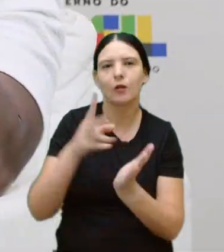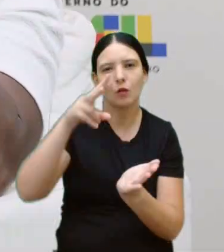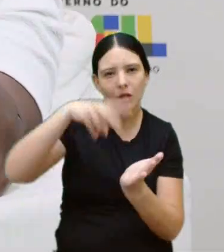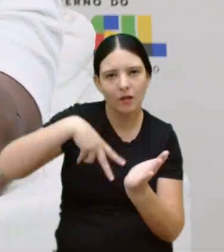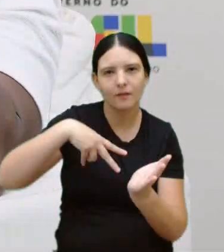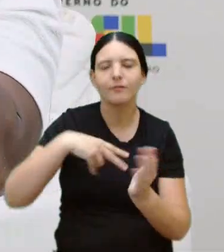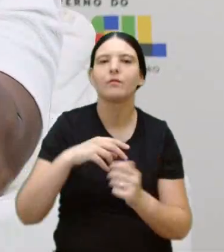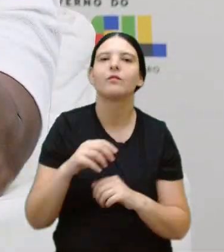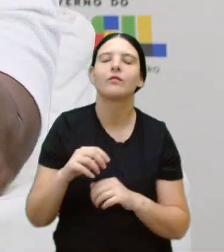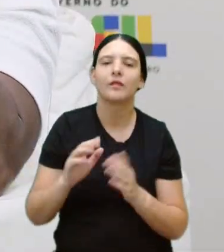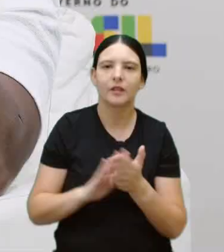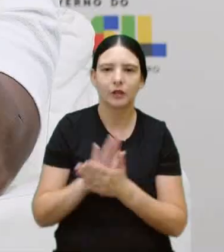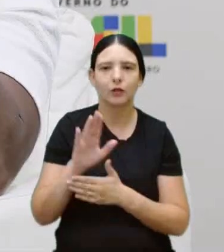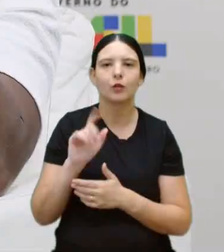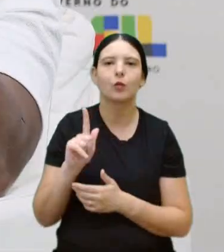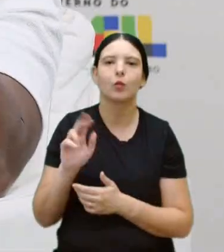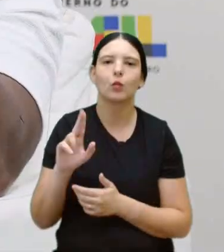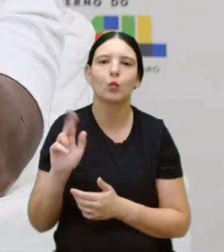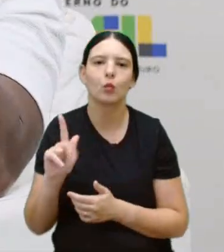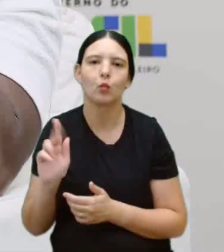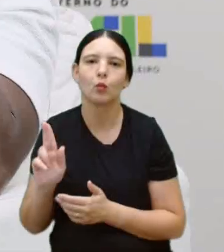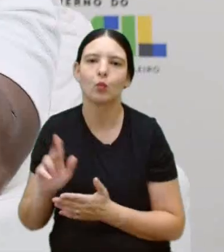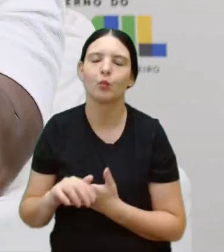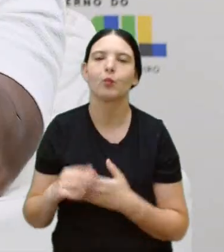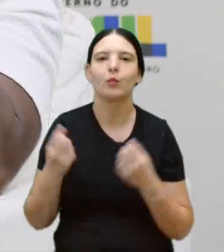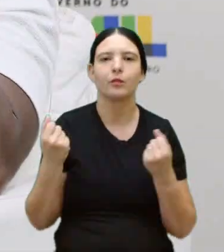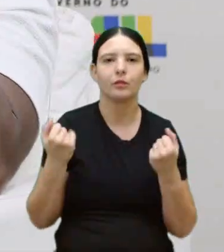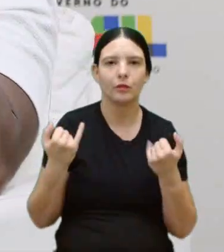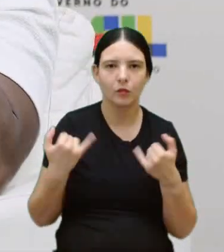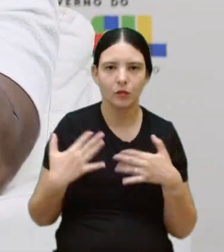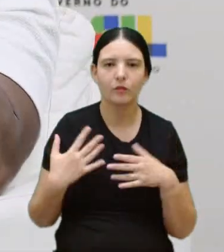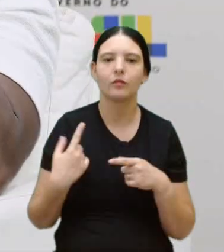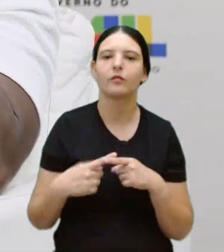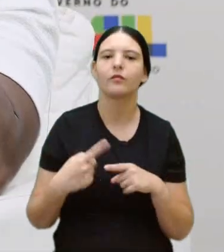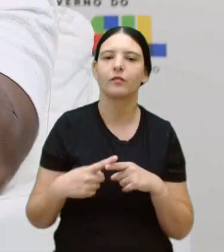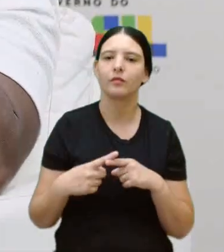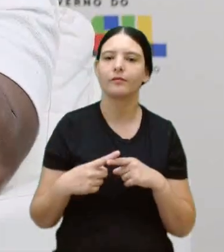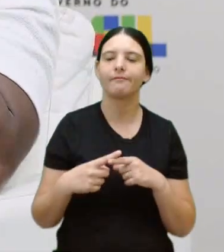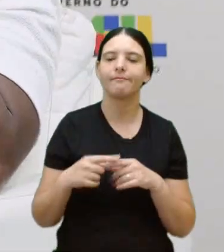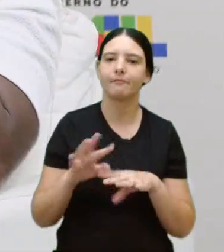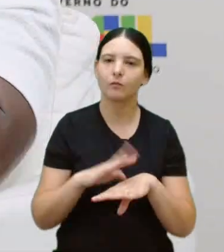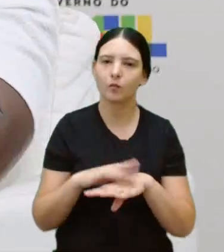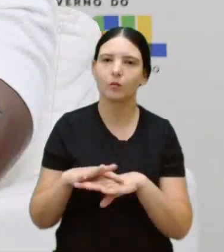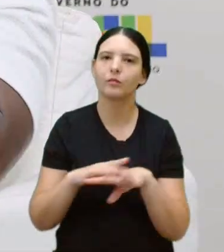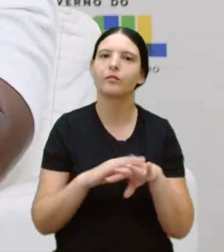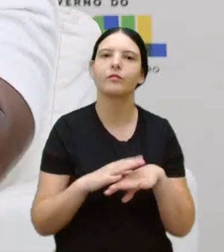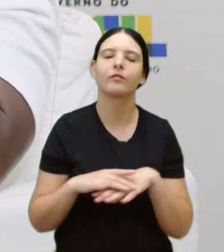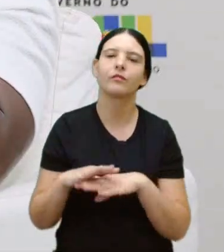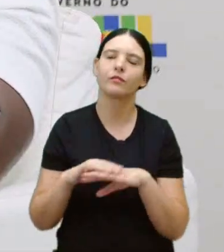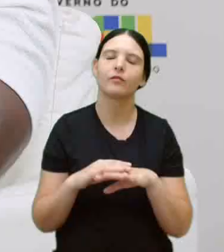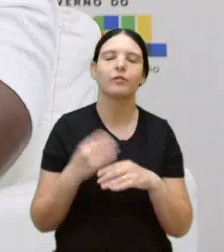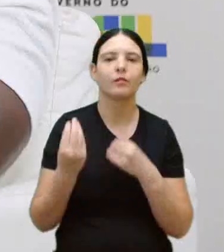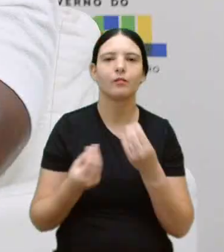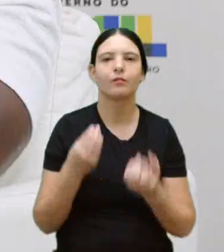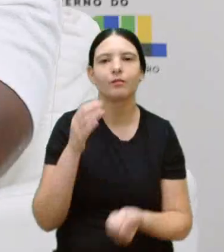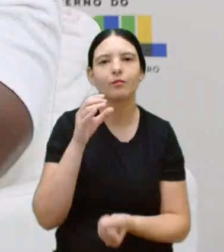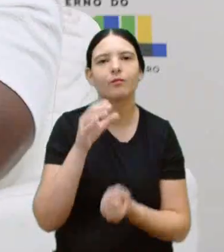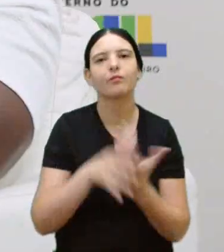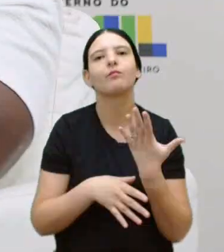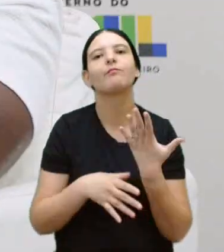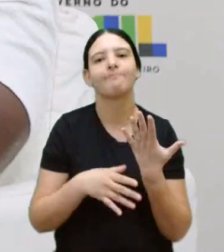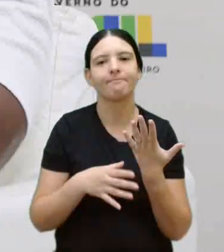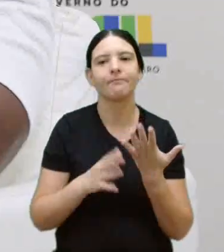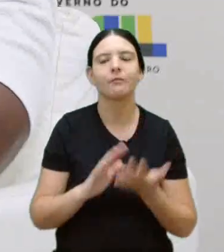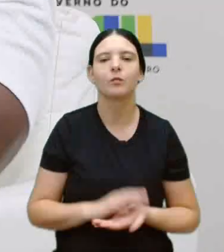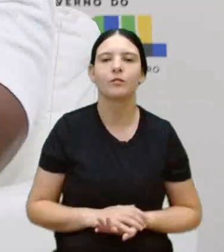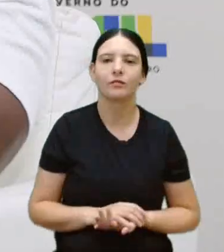Ubu. Ele vai explicar esse problema da patologia. Como essa patologia cria aí um grave. Então, teria que atacar